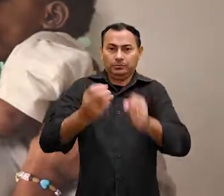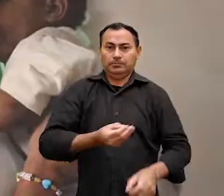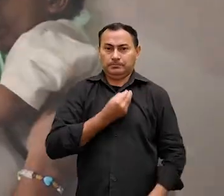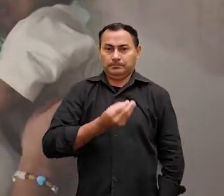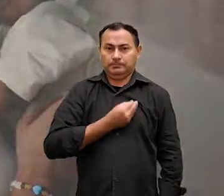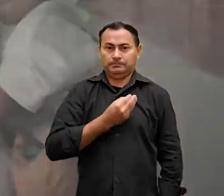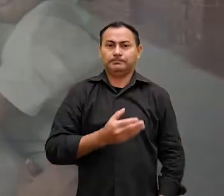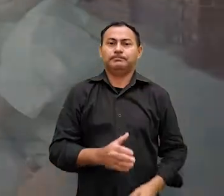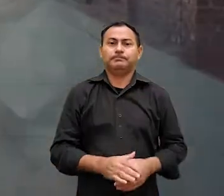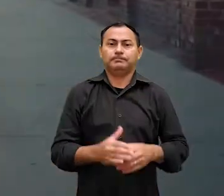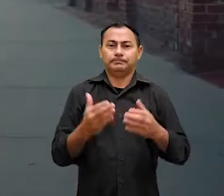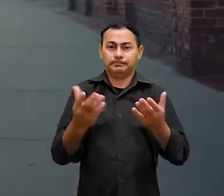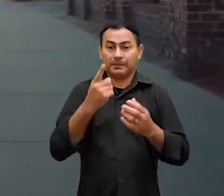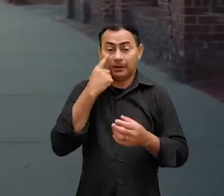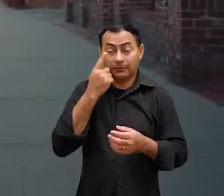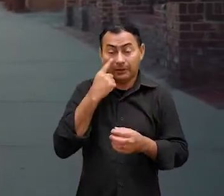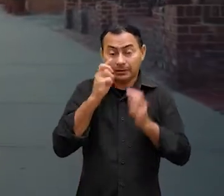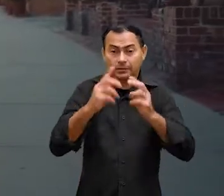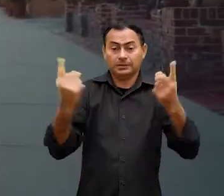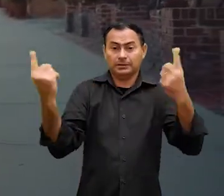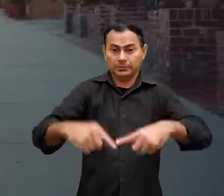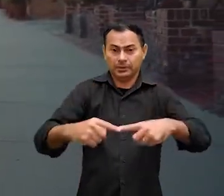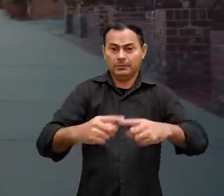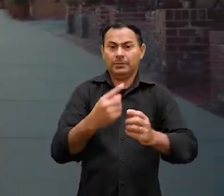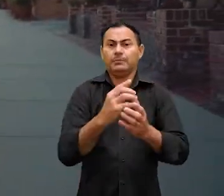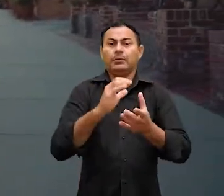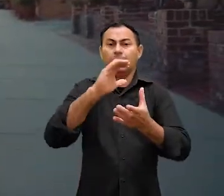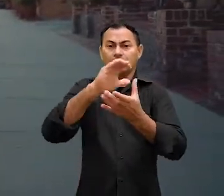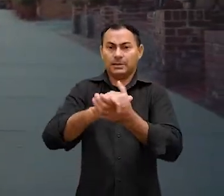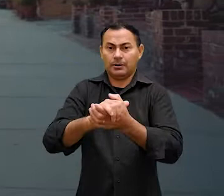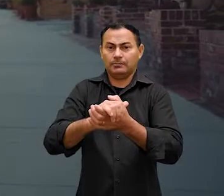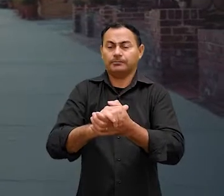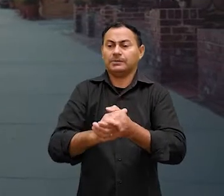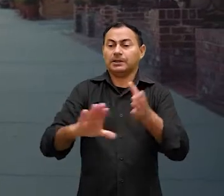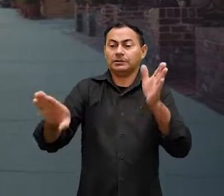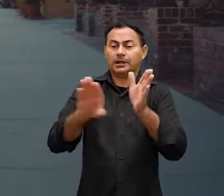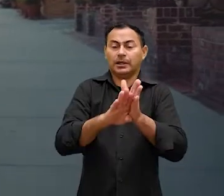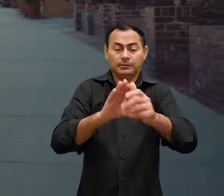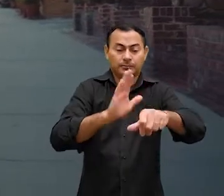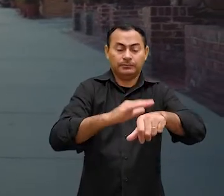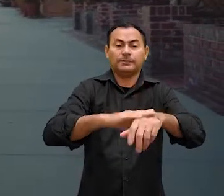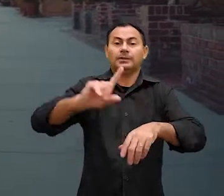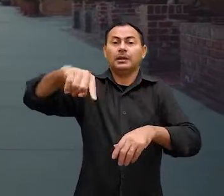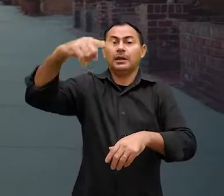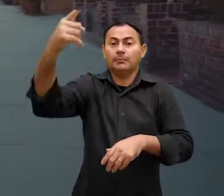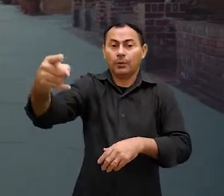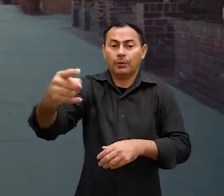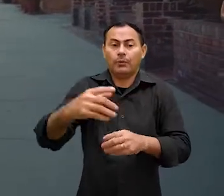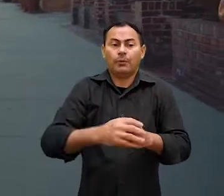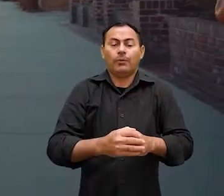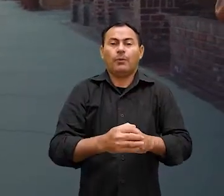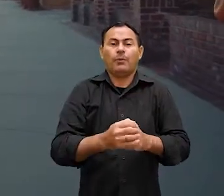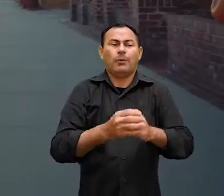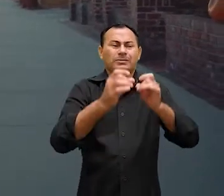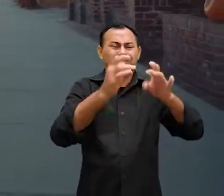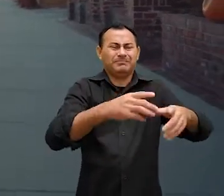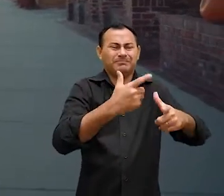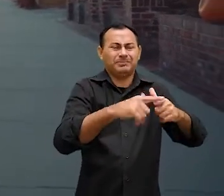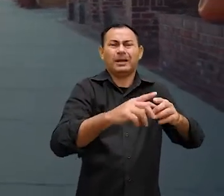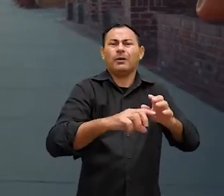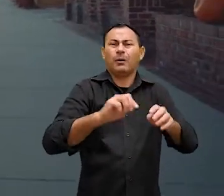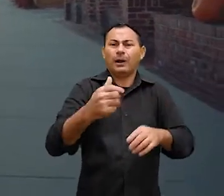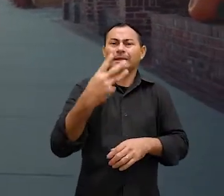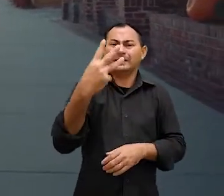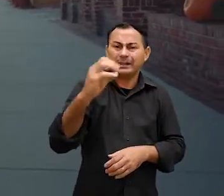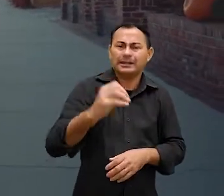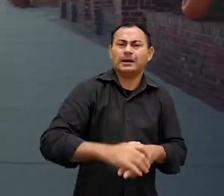viver. Vejo e sou desafiado por casais que, chegando ao ponto que depois de jogar o pão sobre as águas há quase